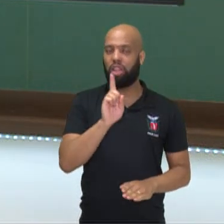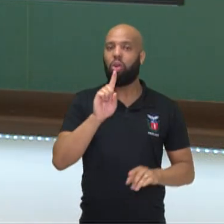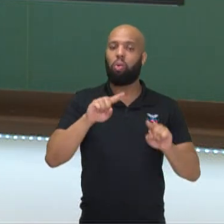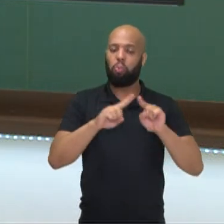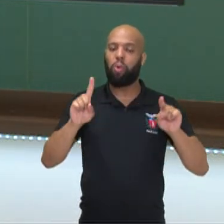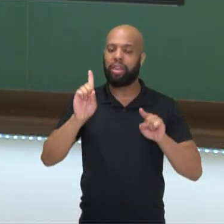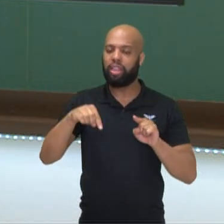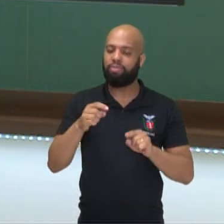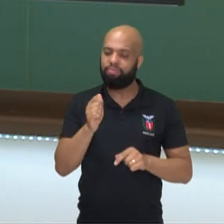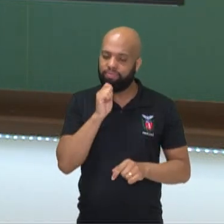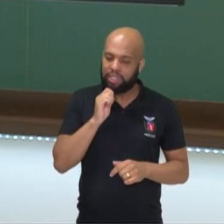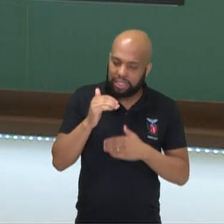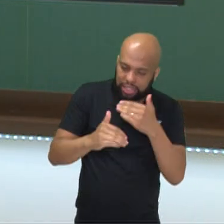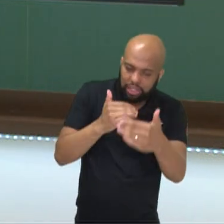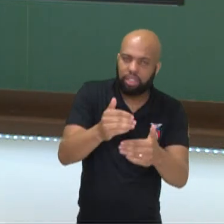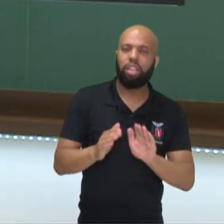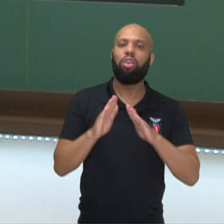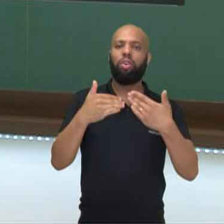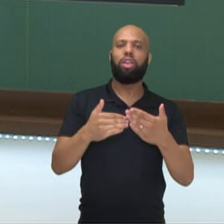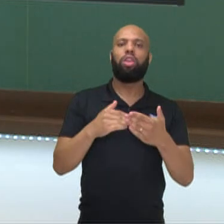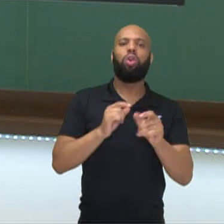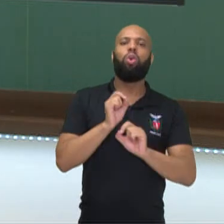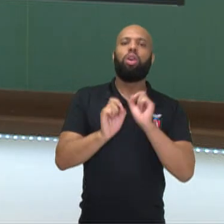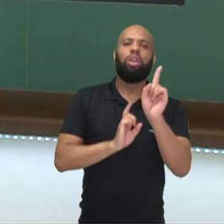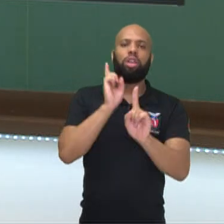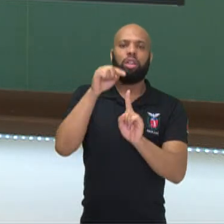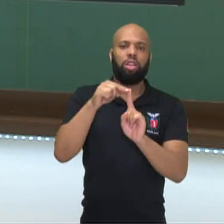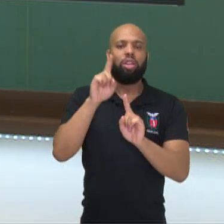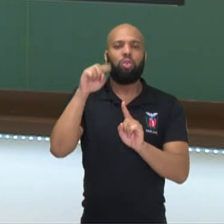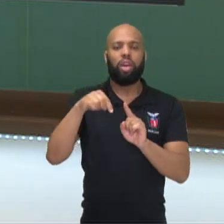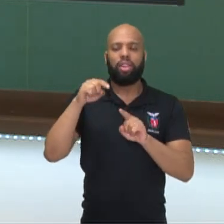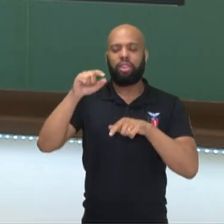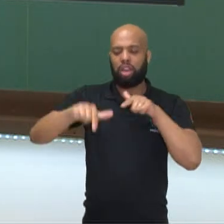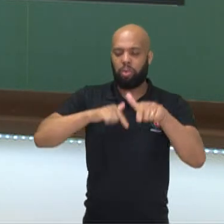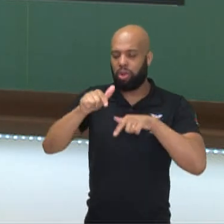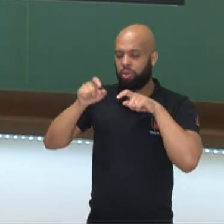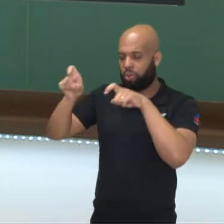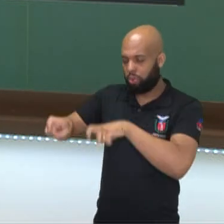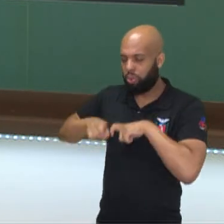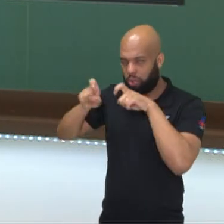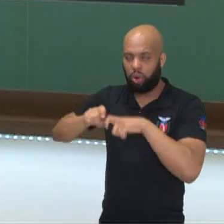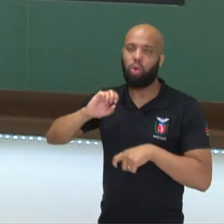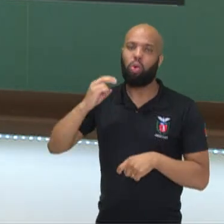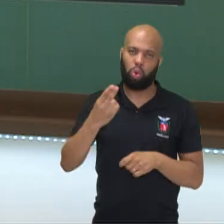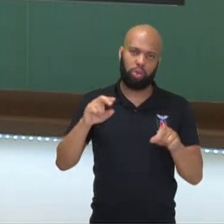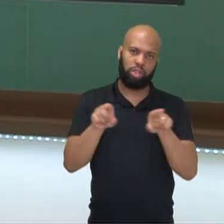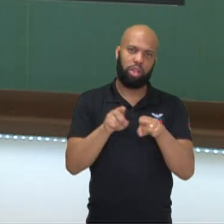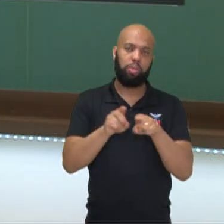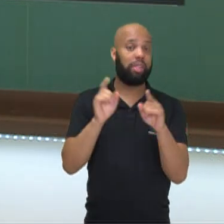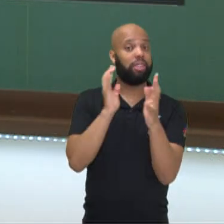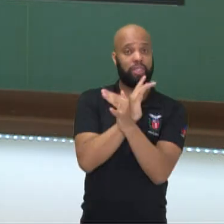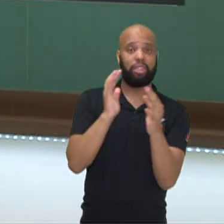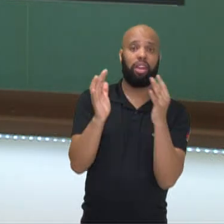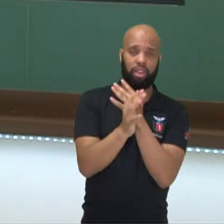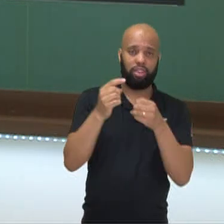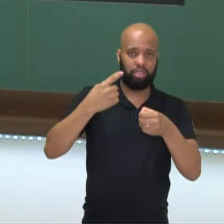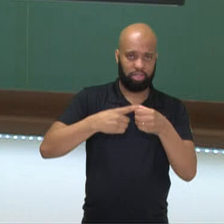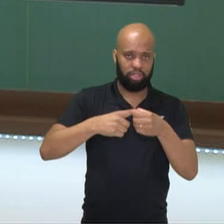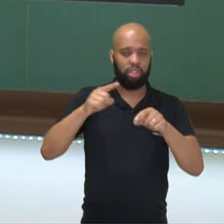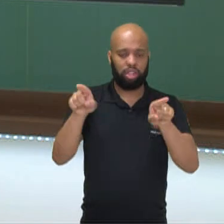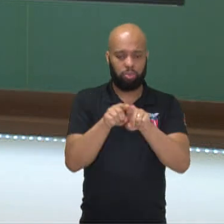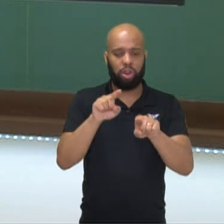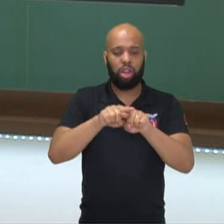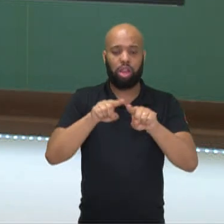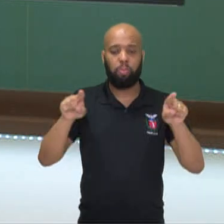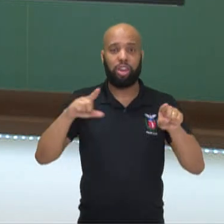à sociedade. O seu destino, então, seria tornar-se um trabalhador rural ou um trabalhador urbano. Mas ele deveria se